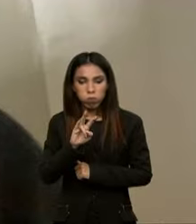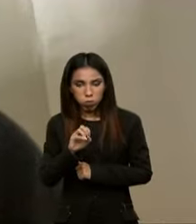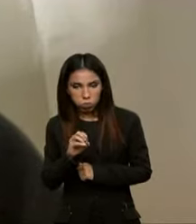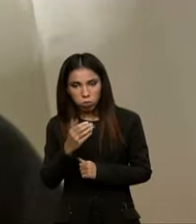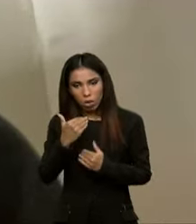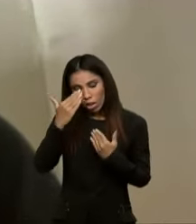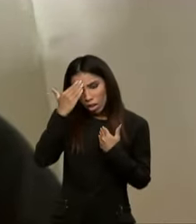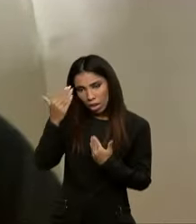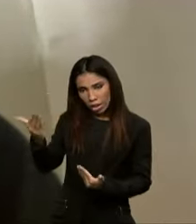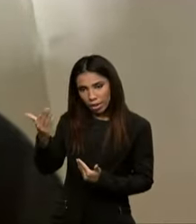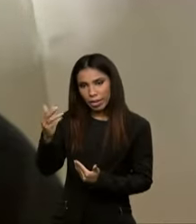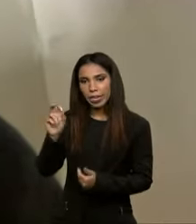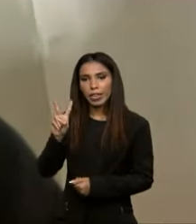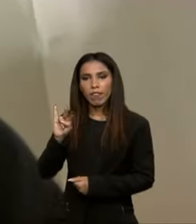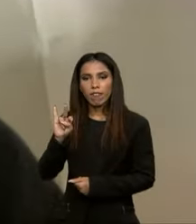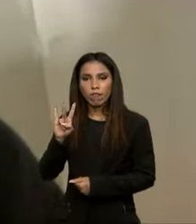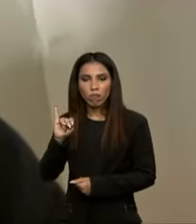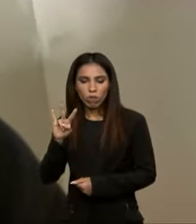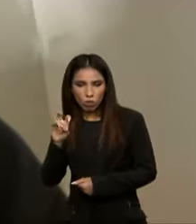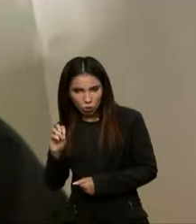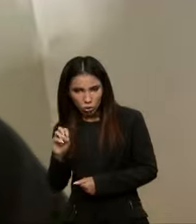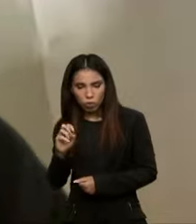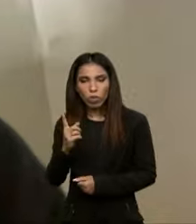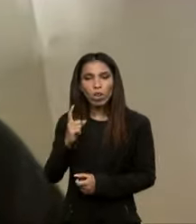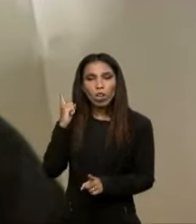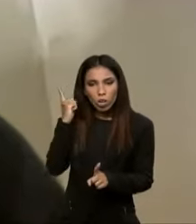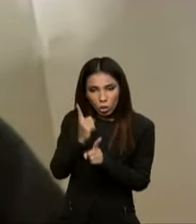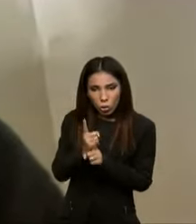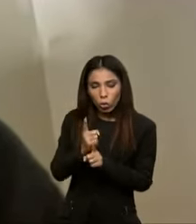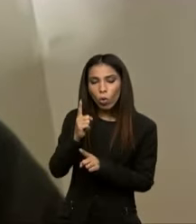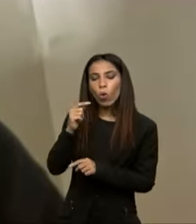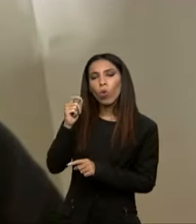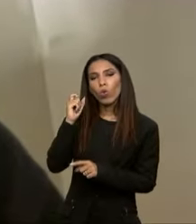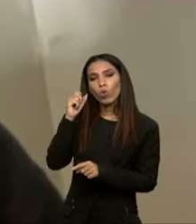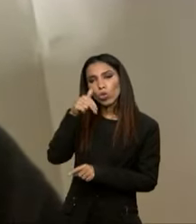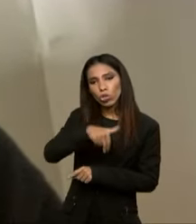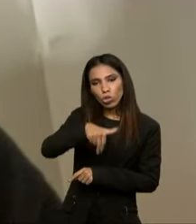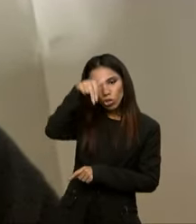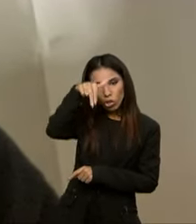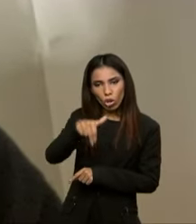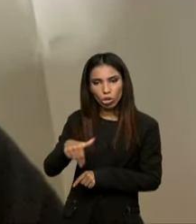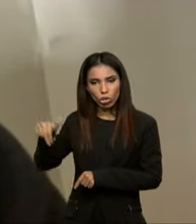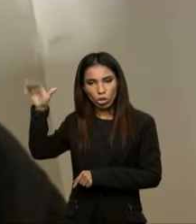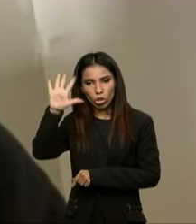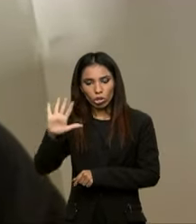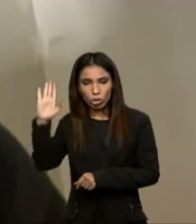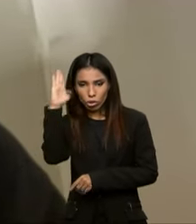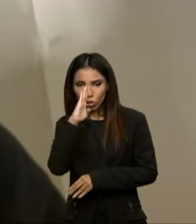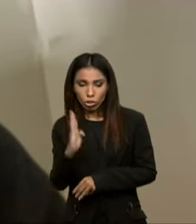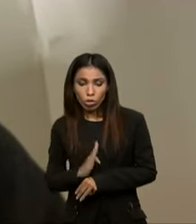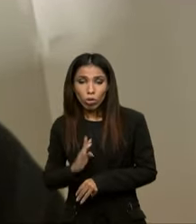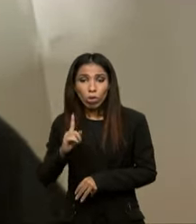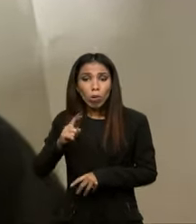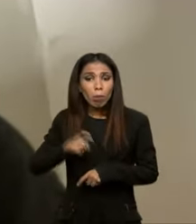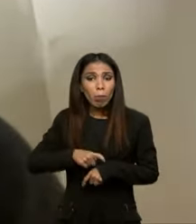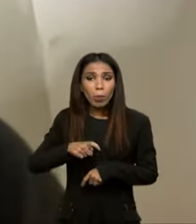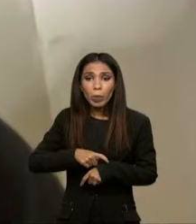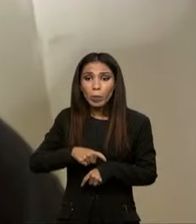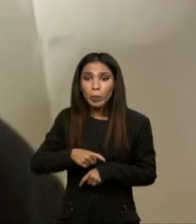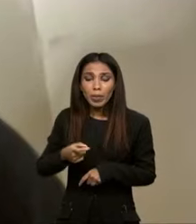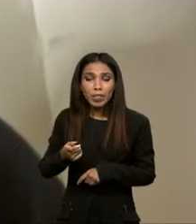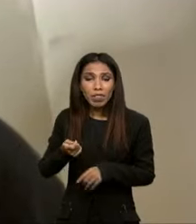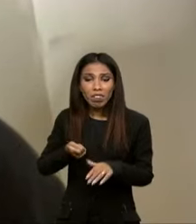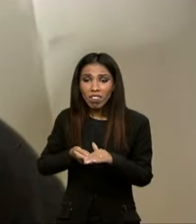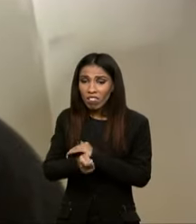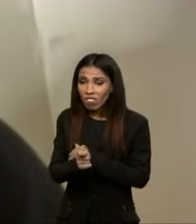Agradeço, inclusive, a Vivo por ter permitido esse encontro da gente com o público do Norte e do Nordeste do Brasil, no momento em que ninguém está